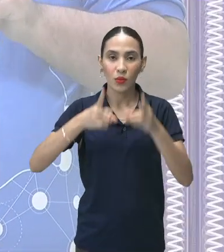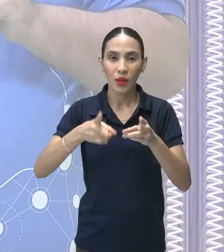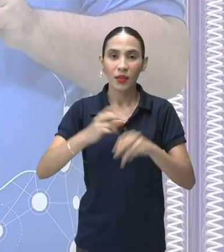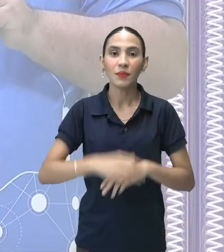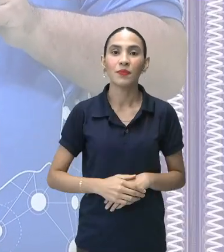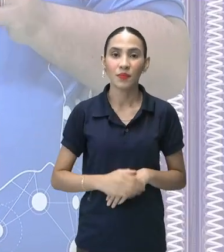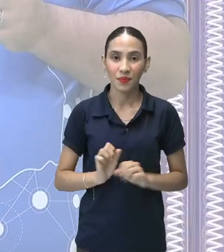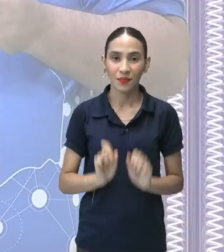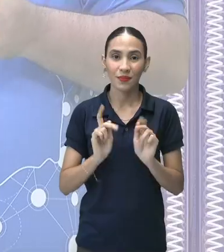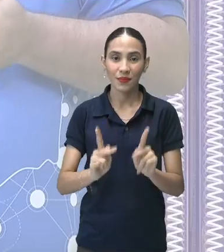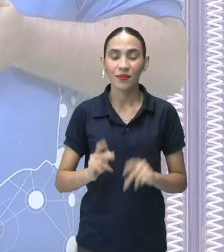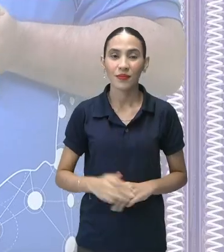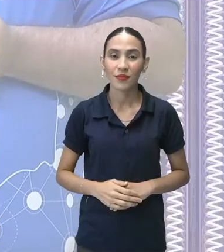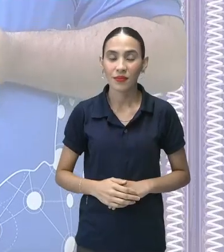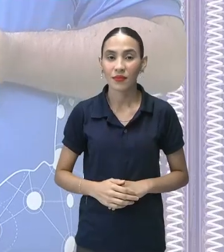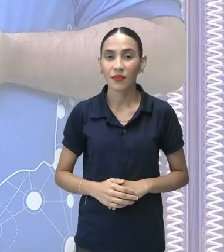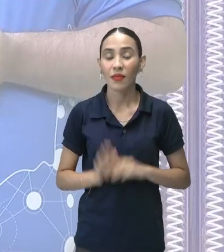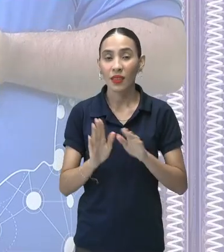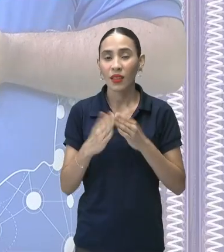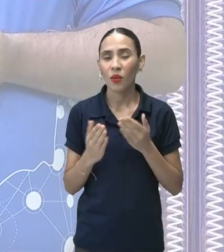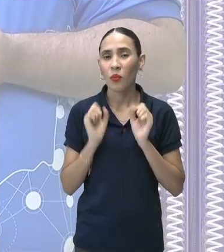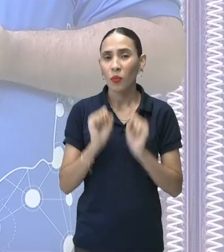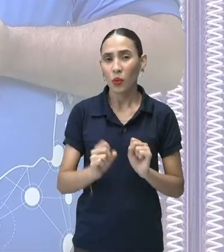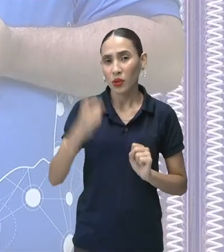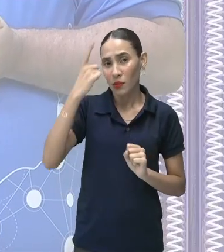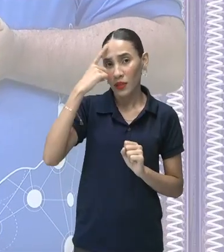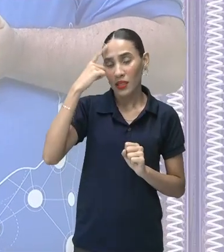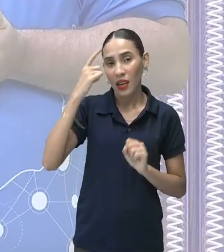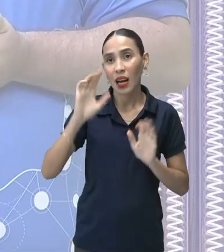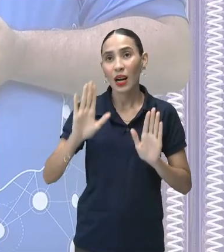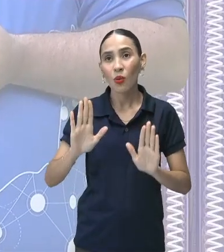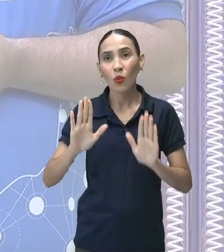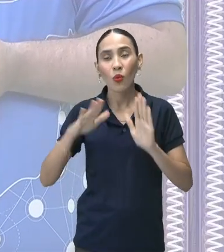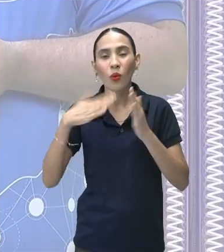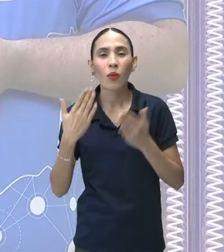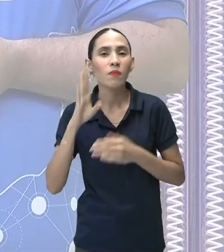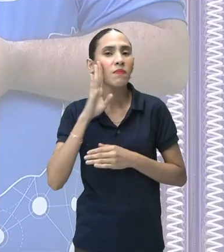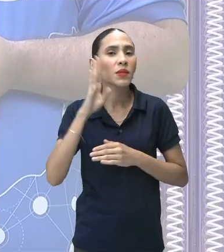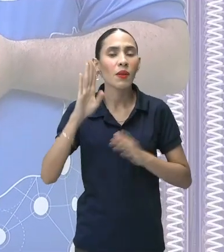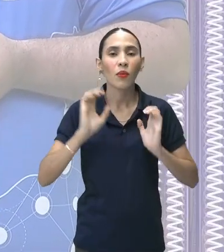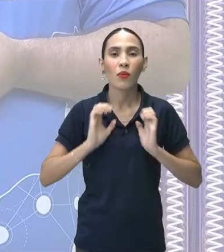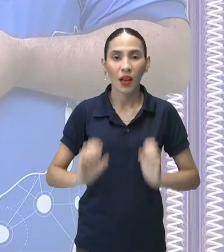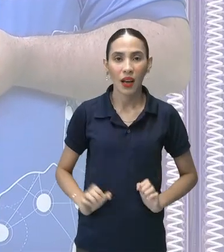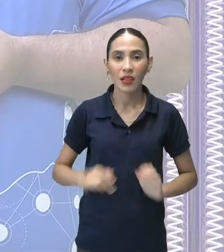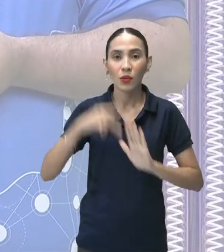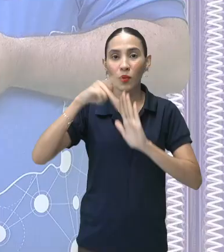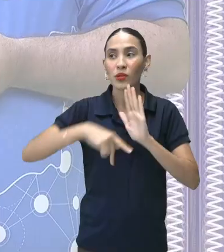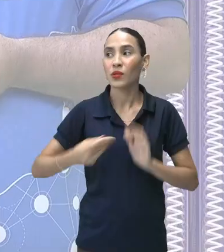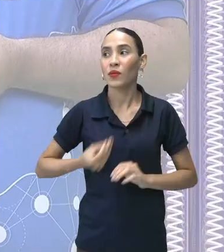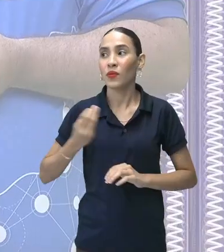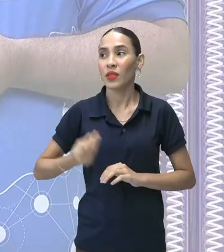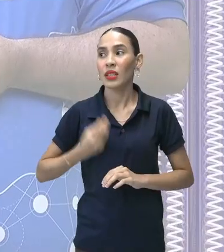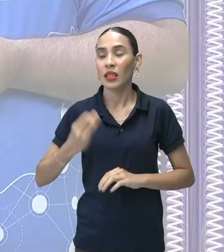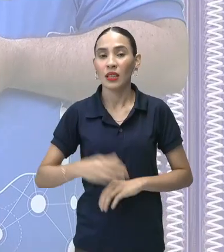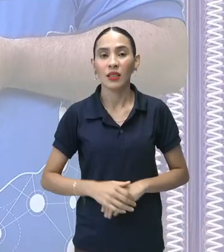proiectus, ok? E aqui a gente pode pensar qual é a fundação ética do projeto de vida.